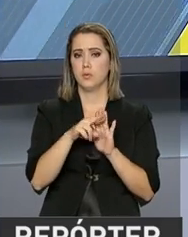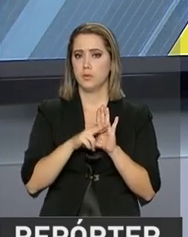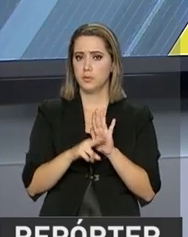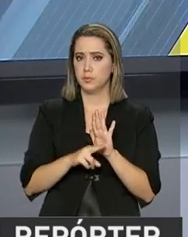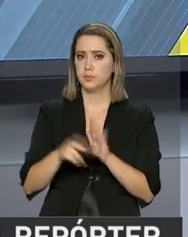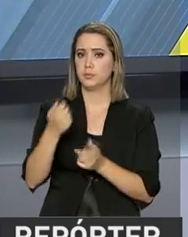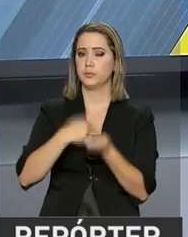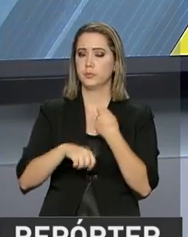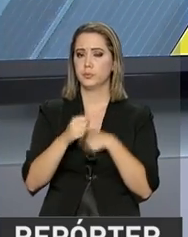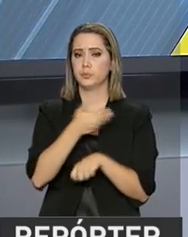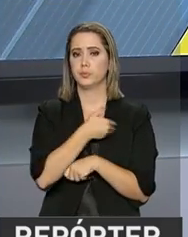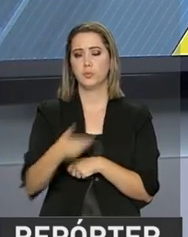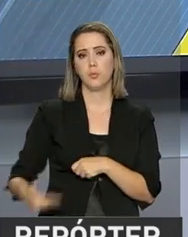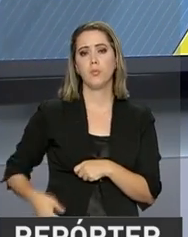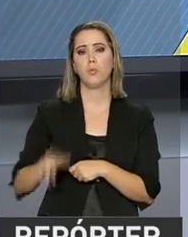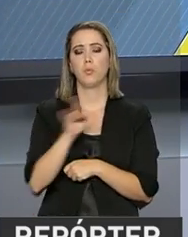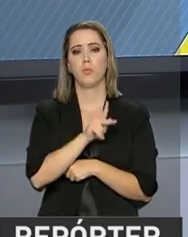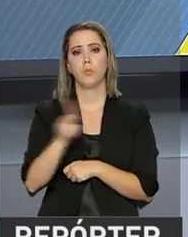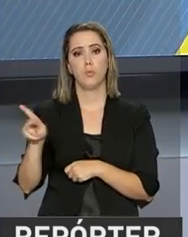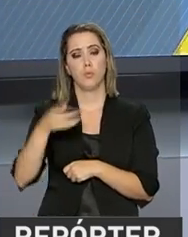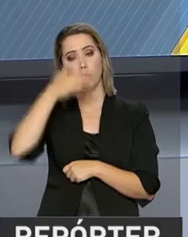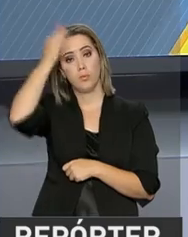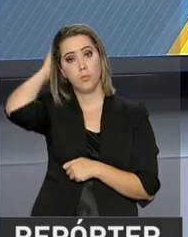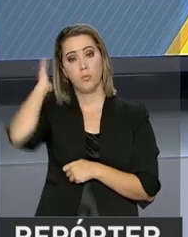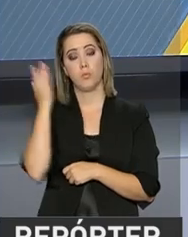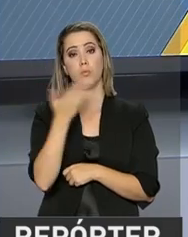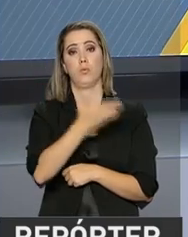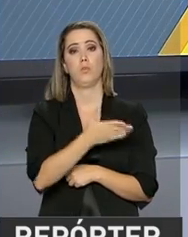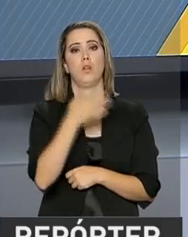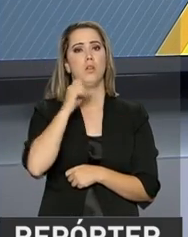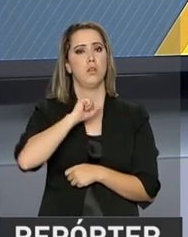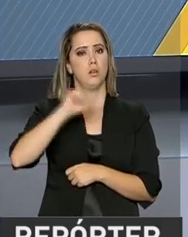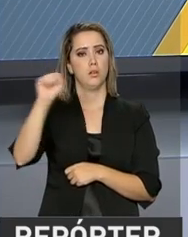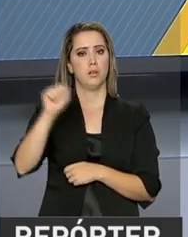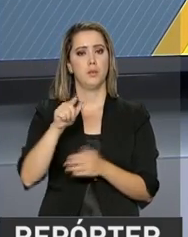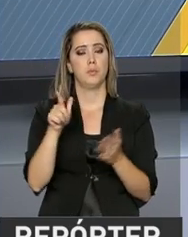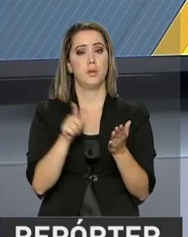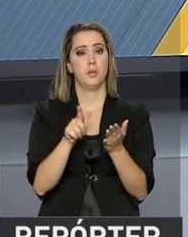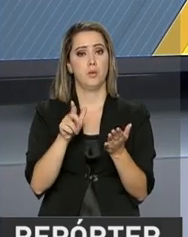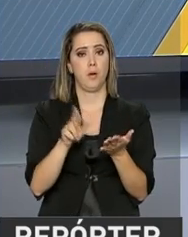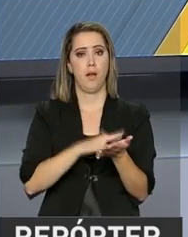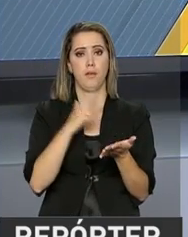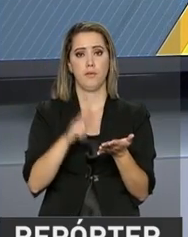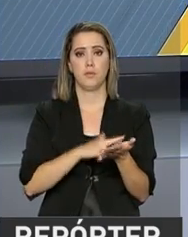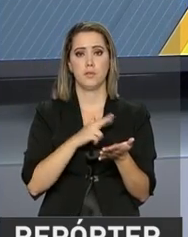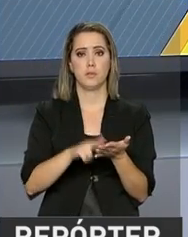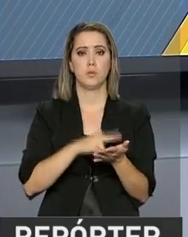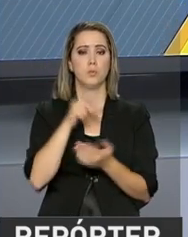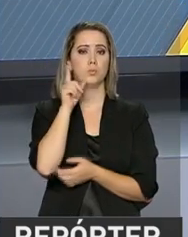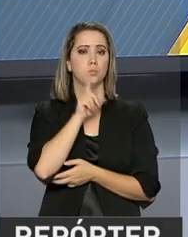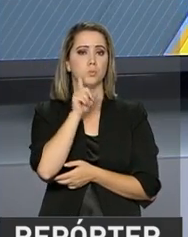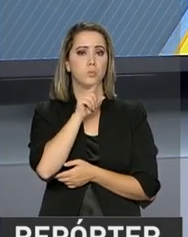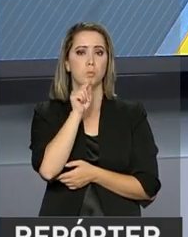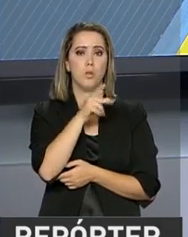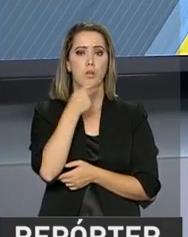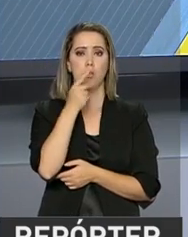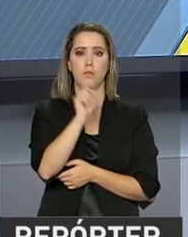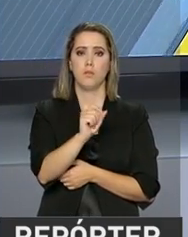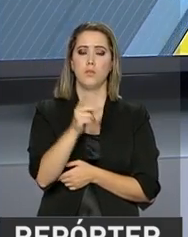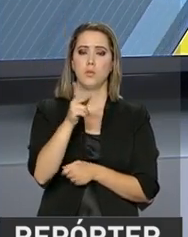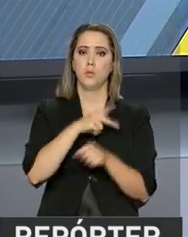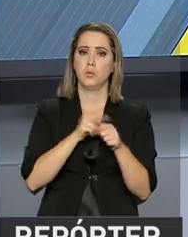Temer. Em abril, a revista norte-americana Time afirmou que o país passou a caminhar numa direção